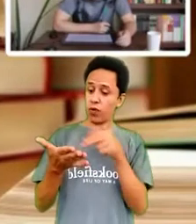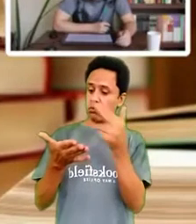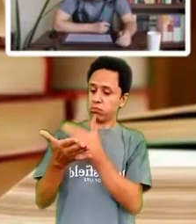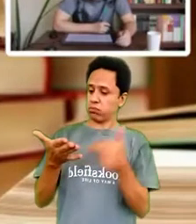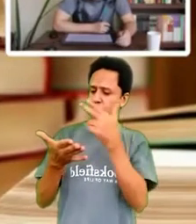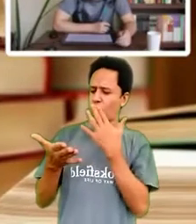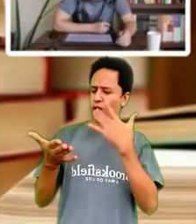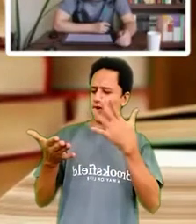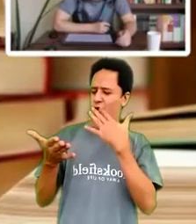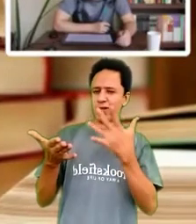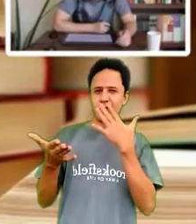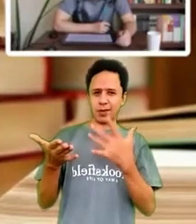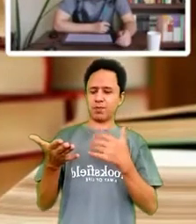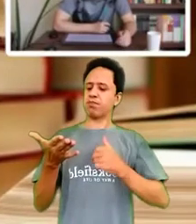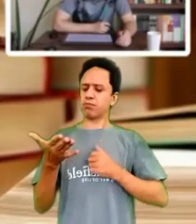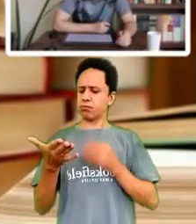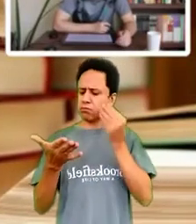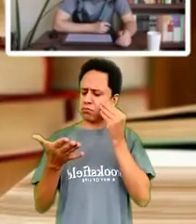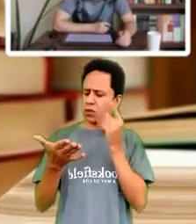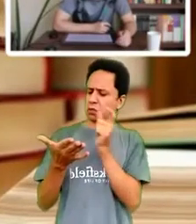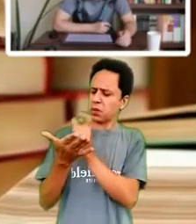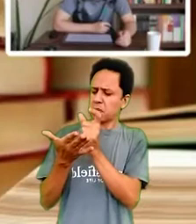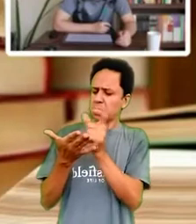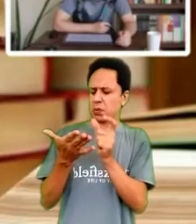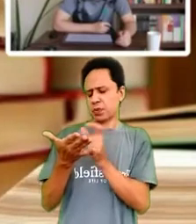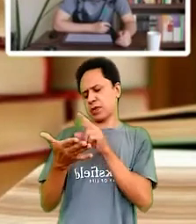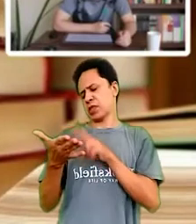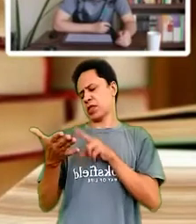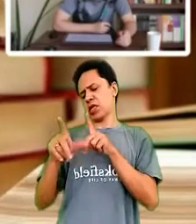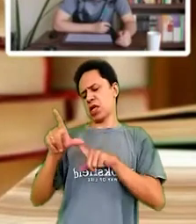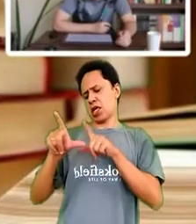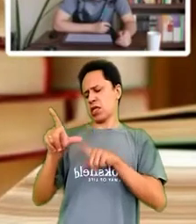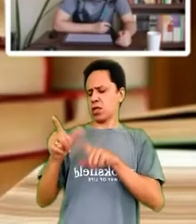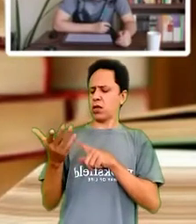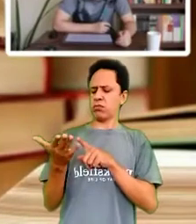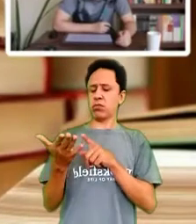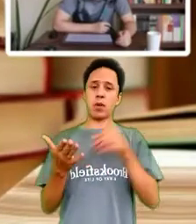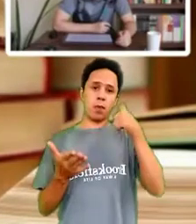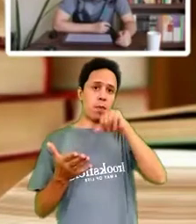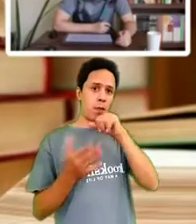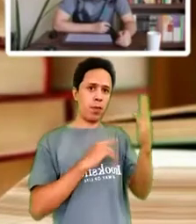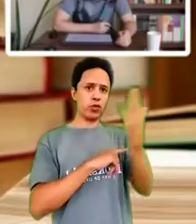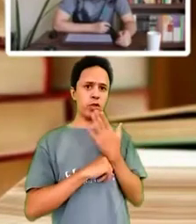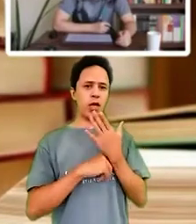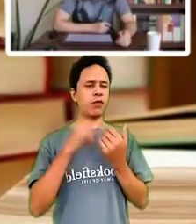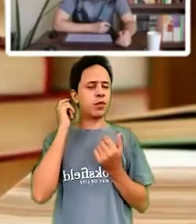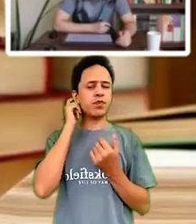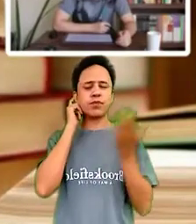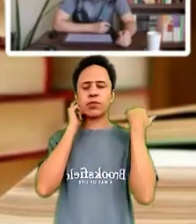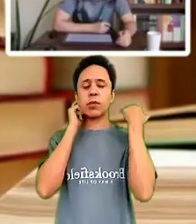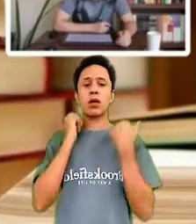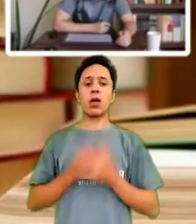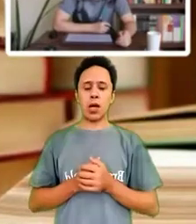gravuras coloridas do suplemento de domingo. Tentava decifrar o mistério das letras em redor das figuras e mamãe me ajudava nisso. Quando